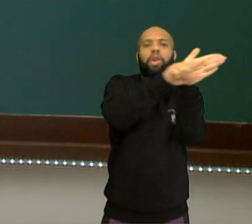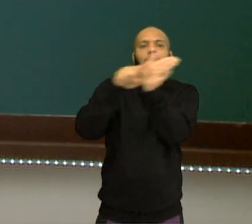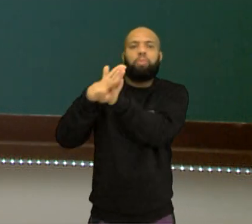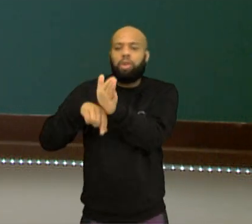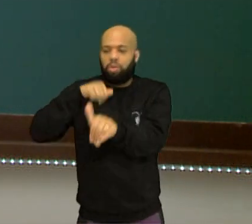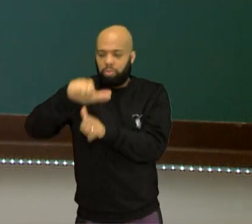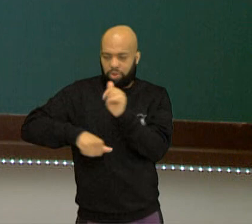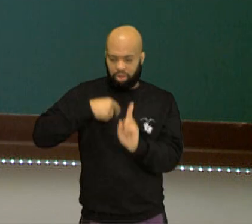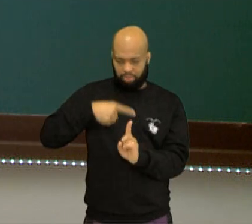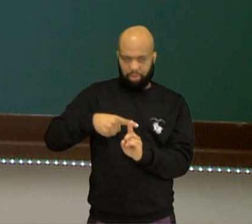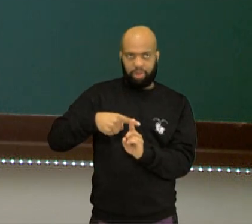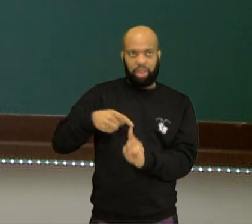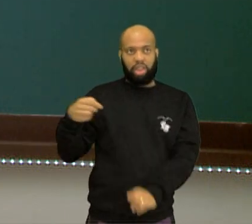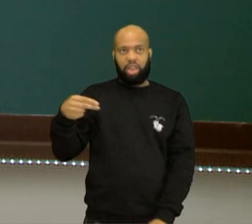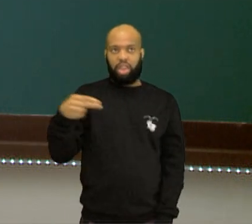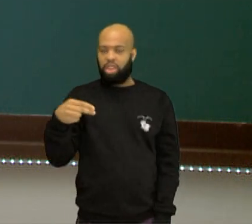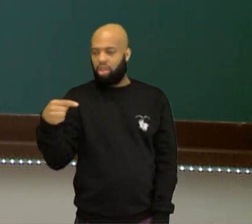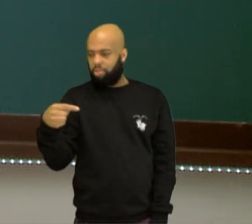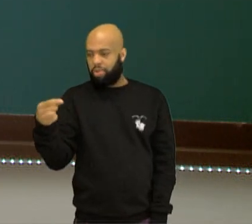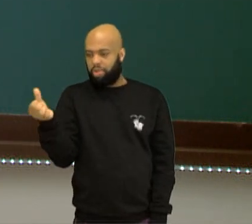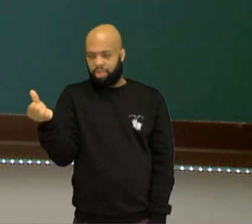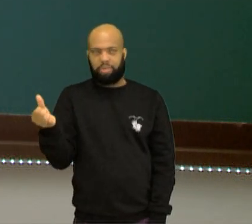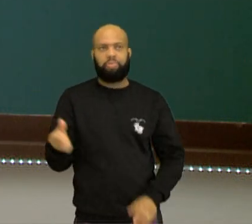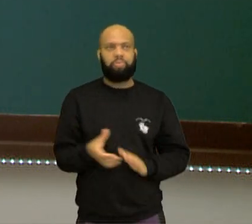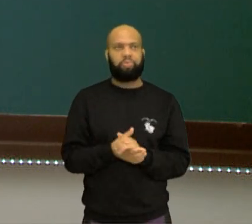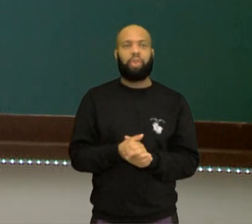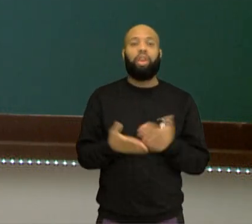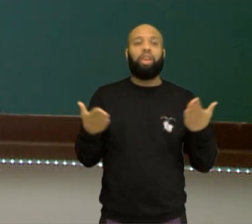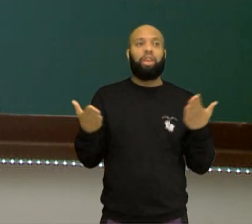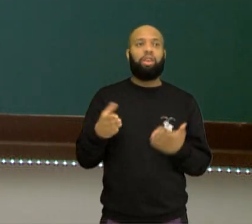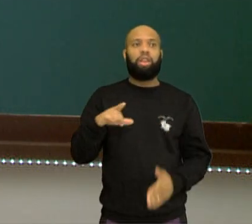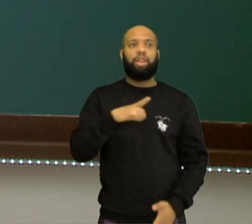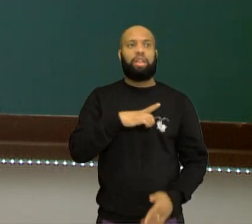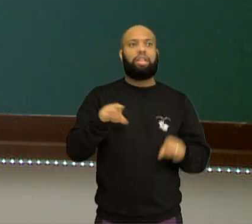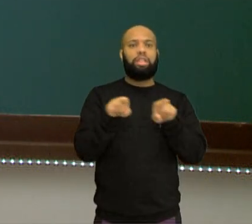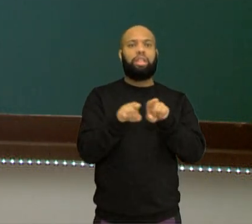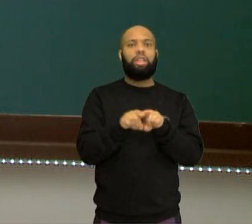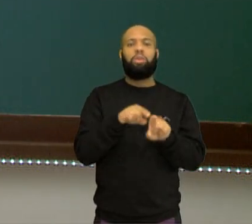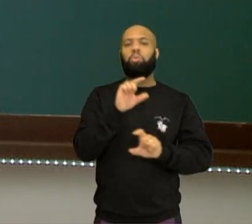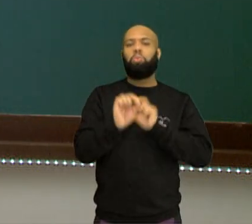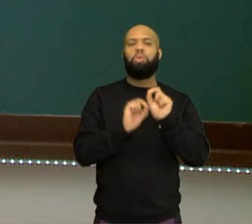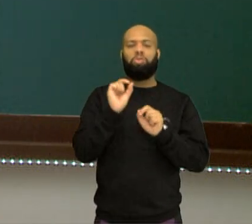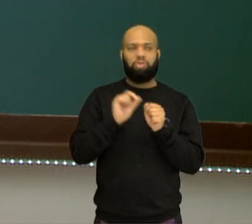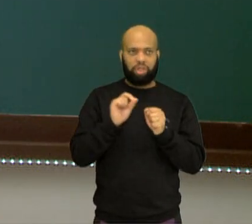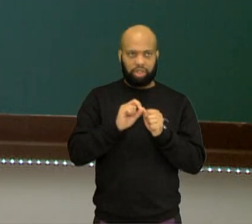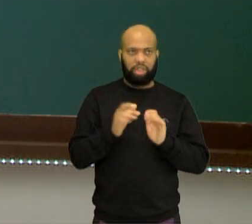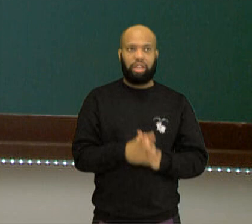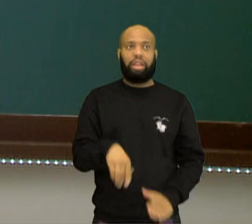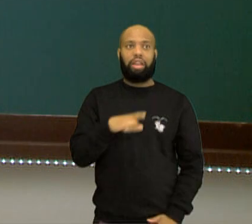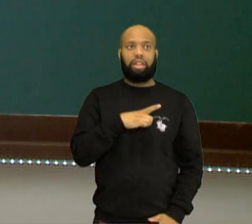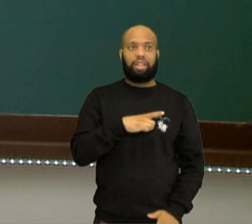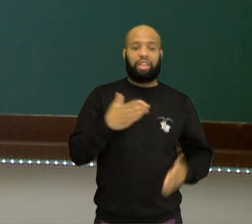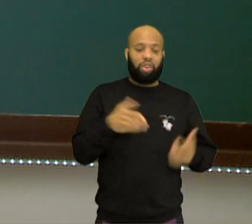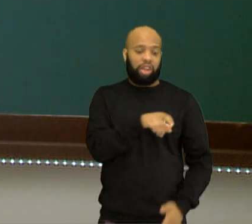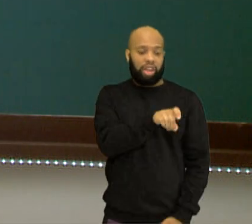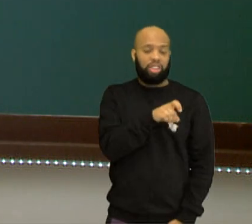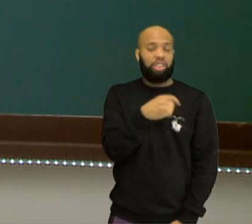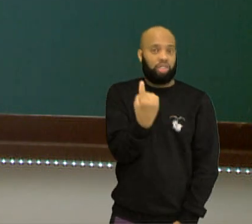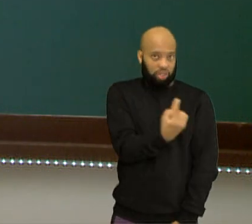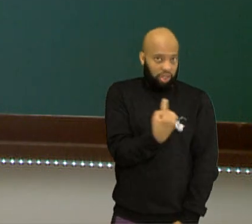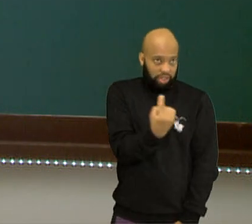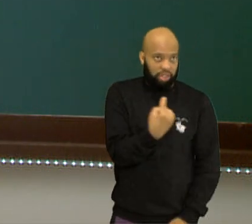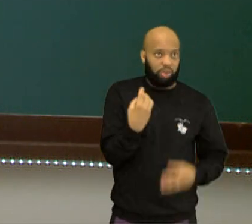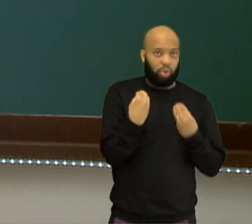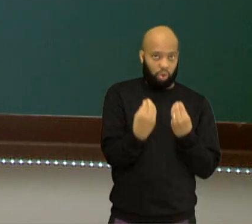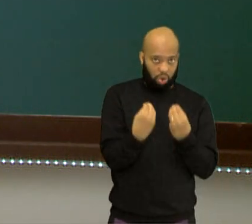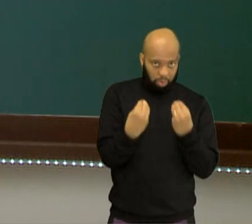tá? Igual a menos 6. Aí, o que, que a gente tem aqui também agora que fazer? Olha só, nós temos que isolar o x. Então, vamos